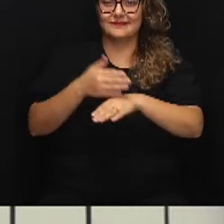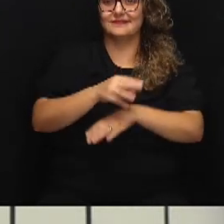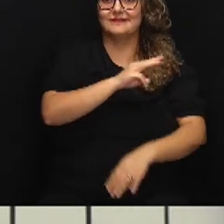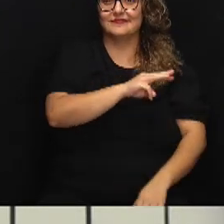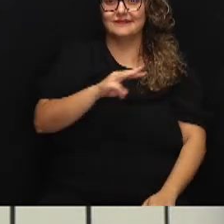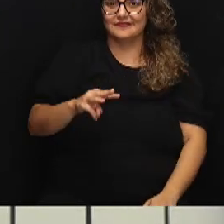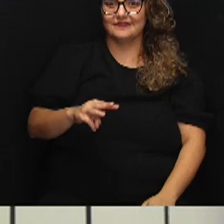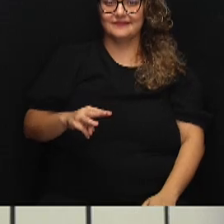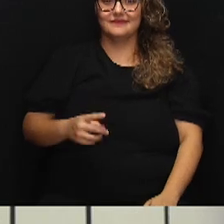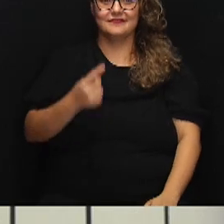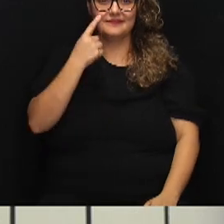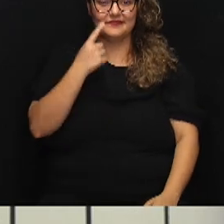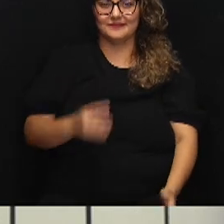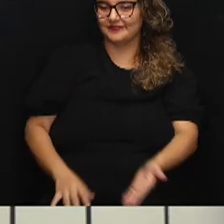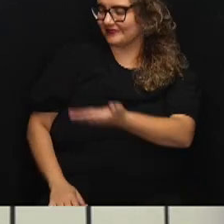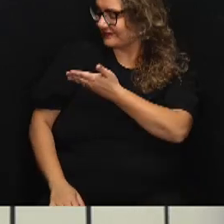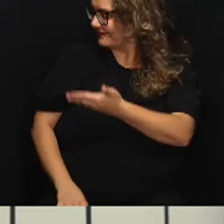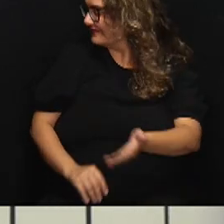site da Câmara,